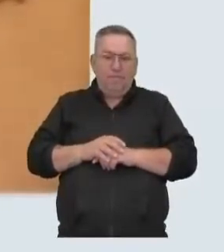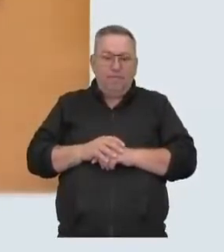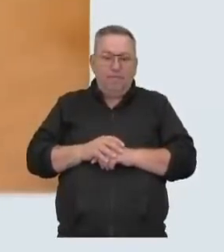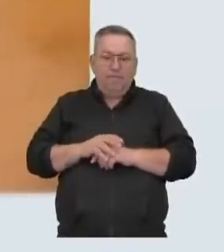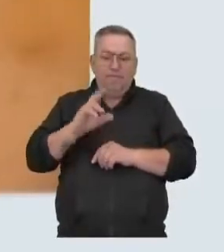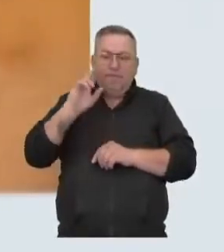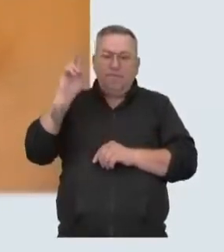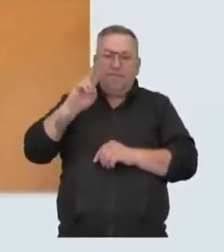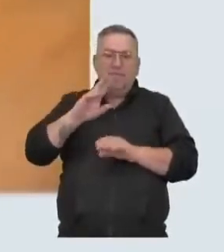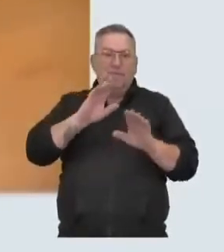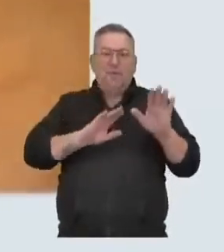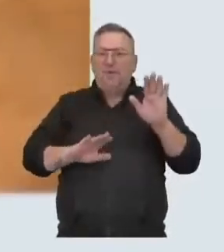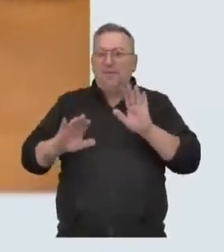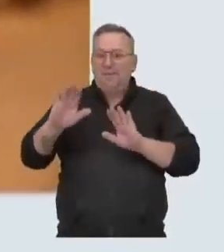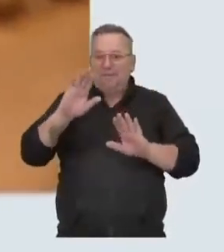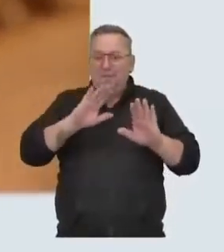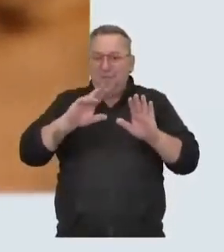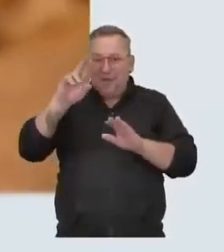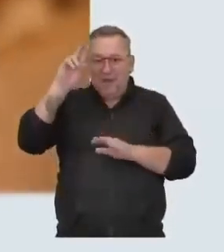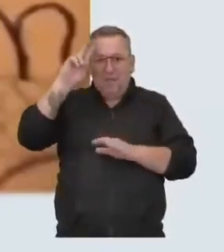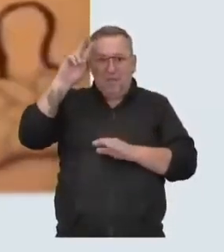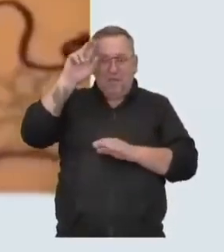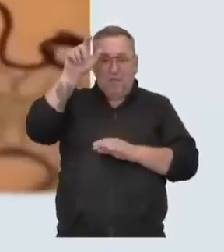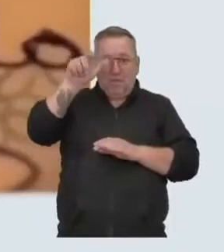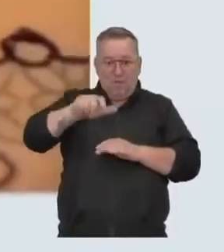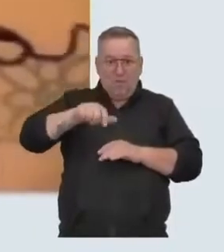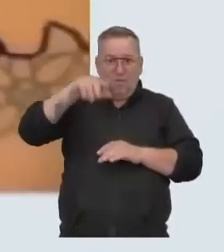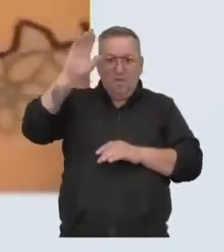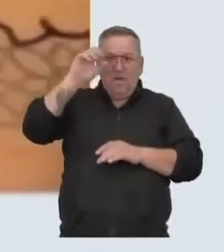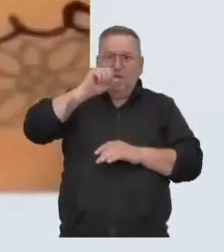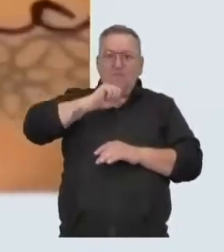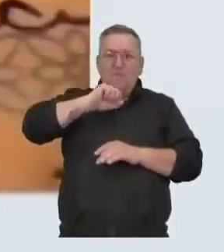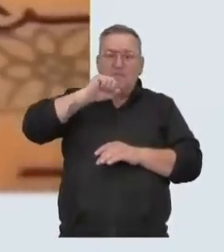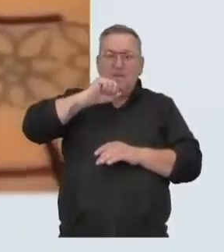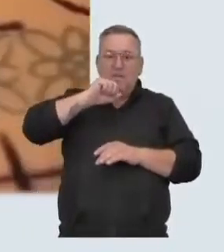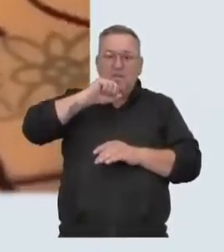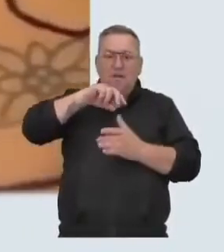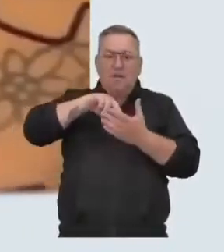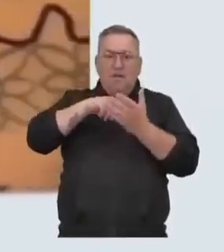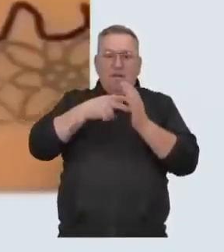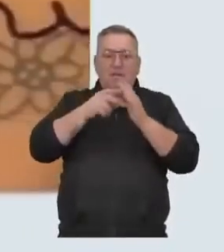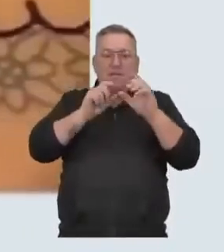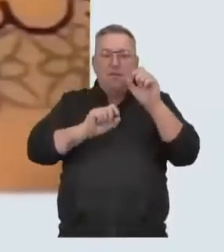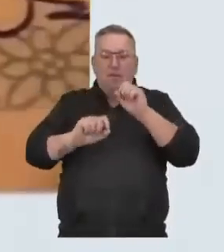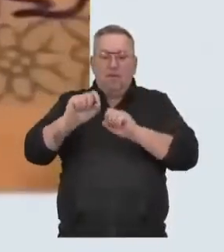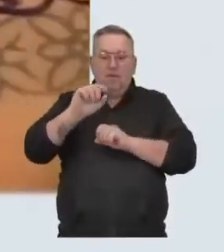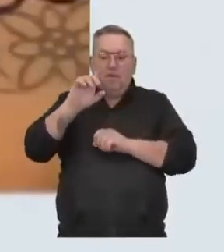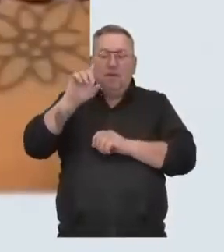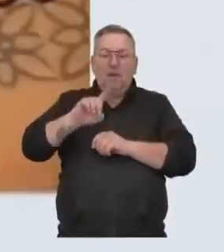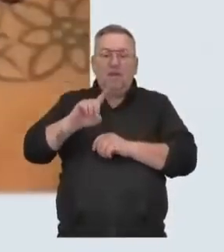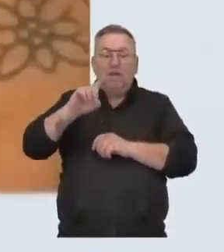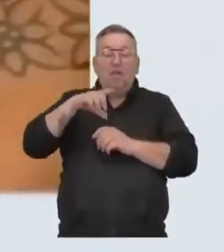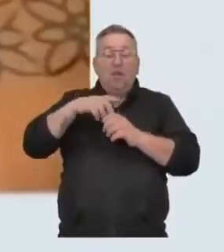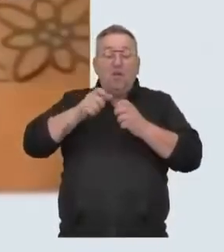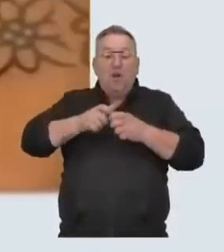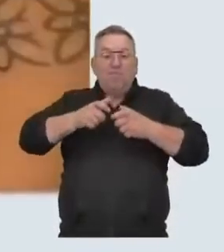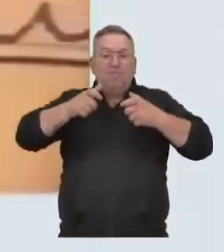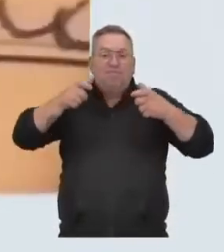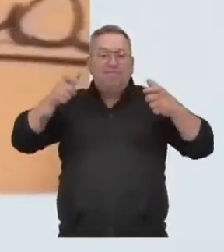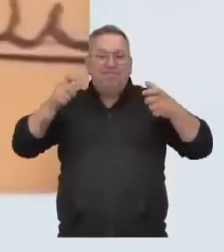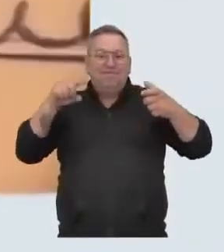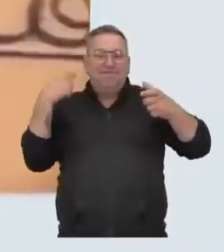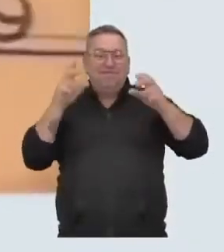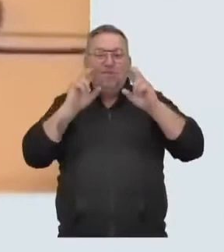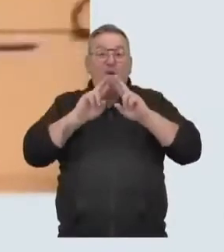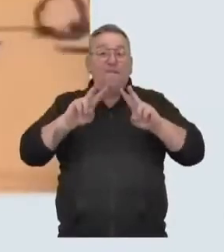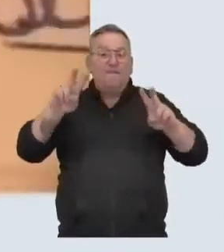Ouvir com cuidado a história de alguém mais velho é, sem dúvida nenhuma, um jeito de expandir a nossa visão